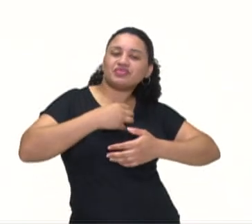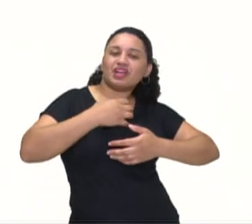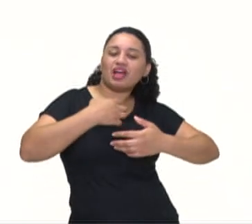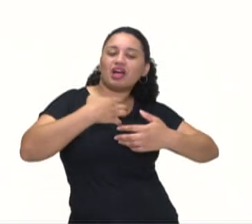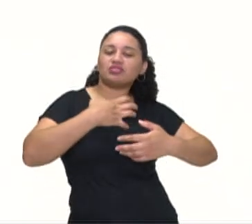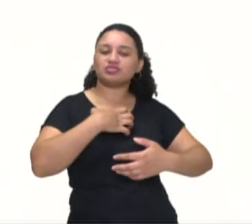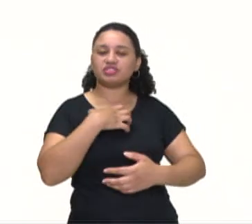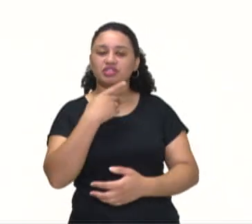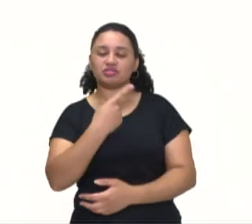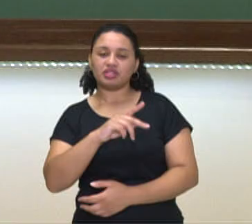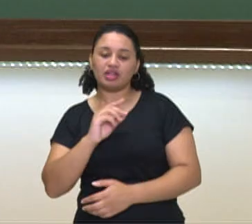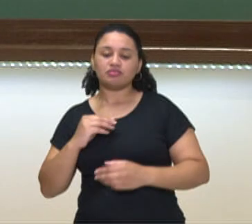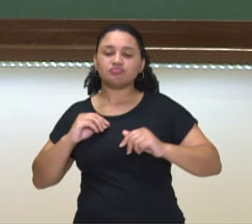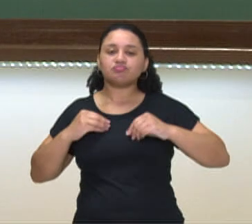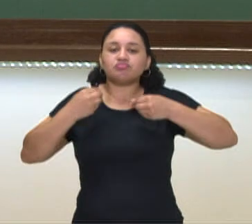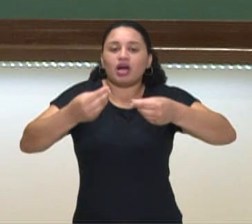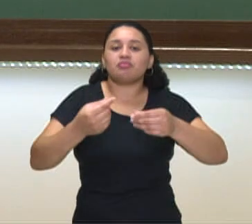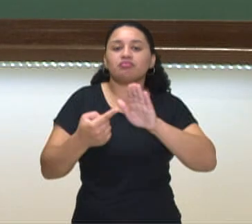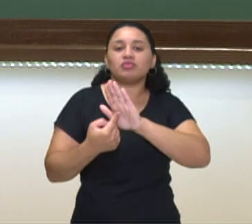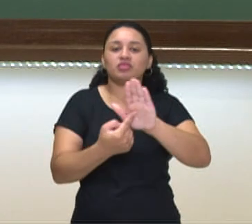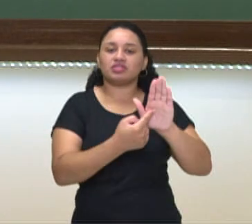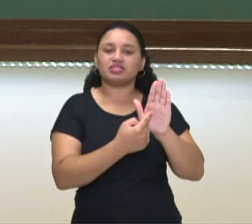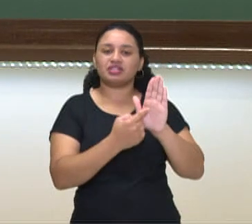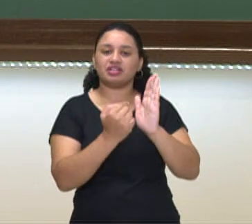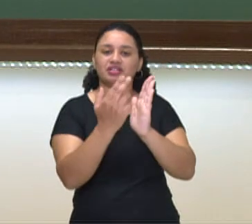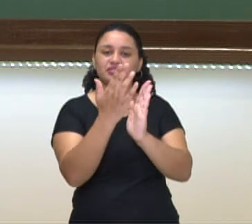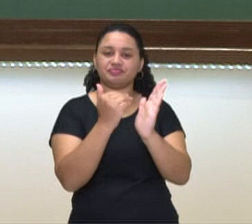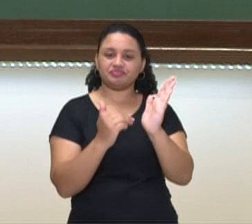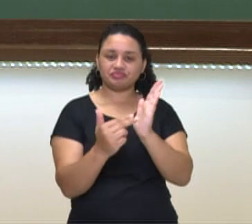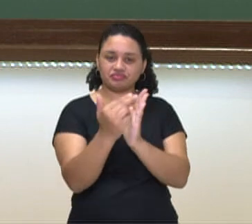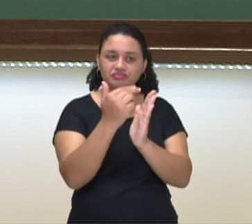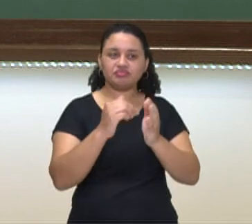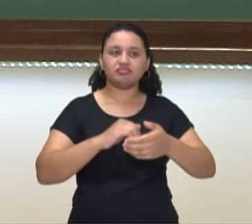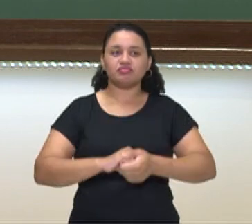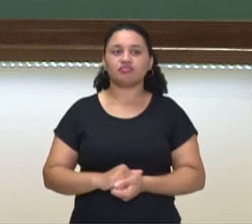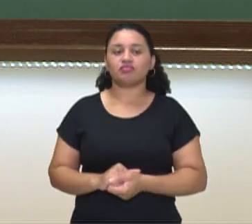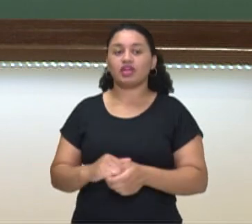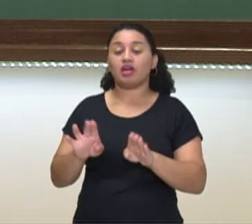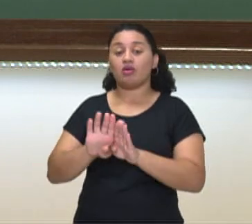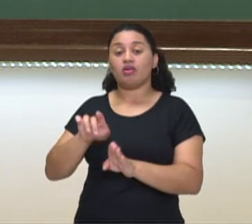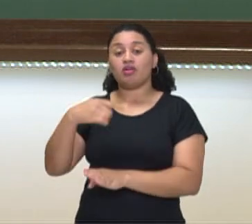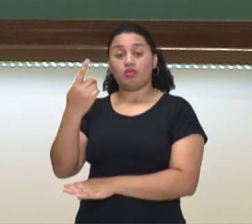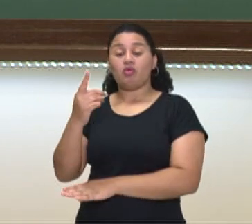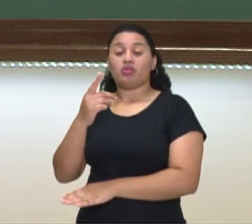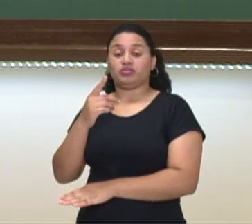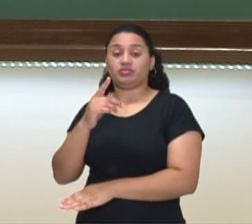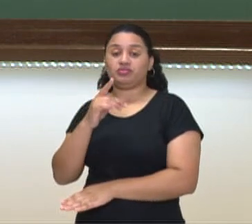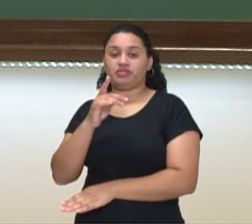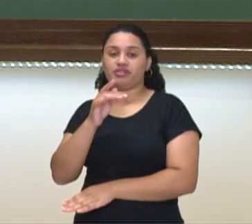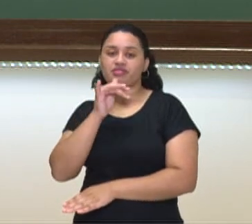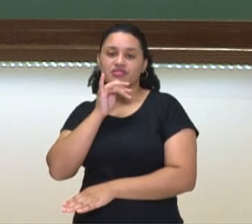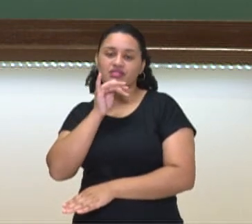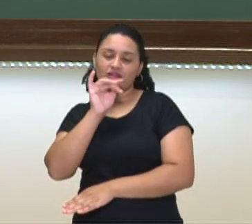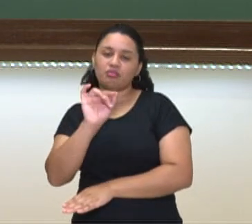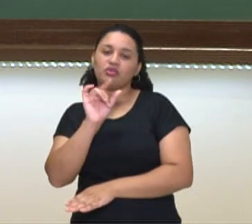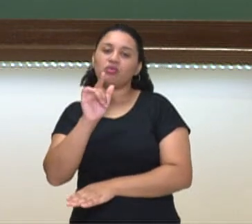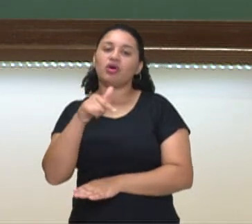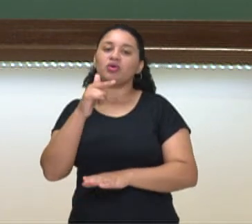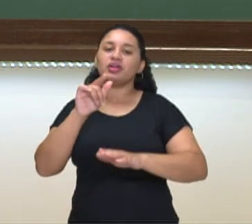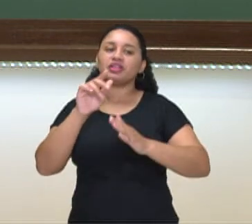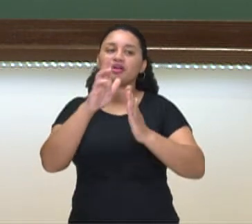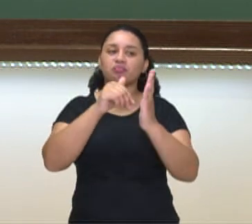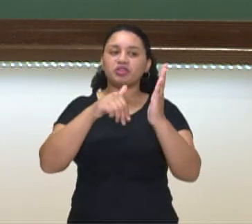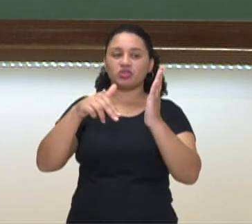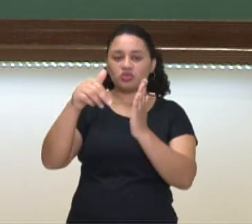Aqui mais um exemplo, né, os lírios de Van Gogh, onde você tem o violeta, né, o roxo, e